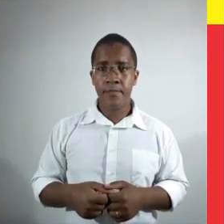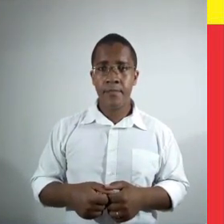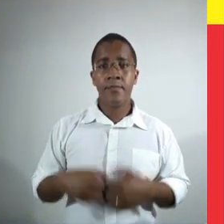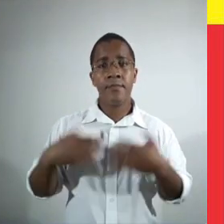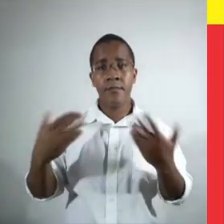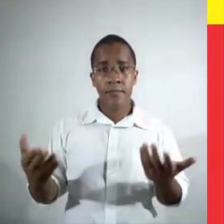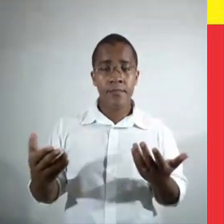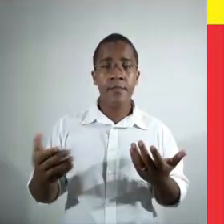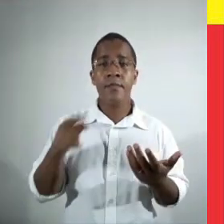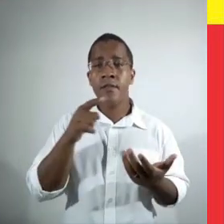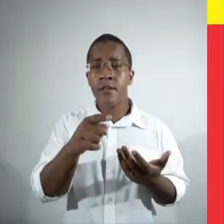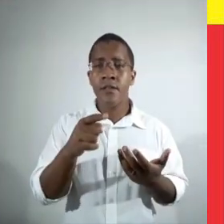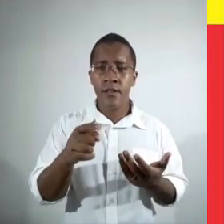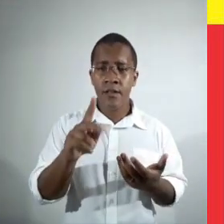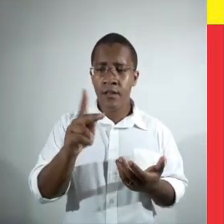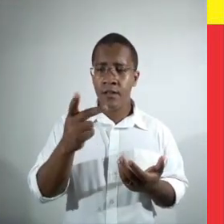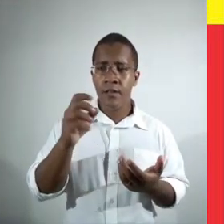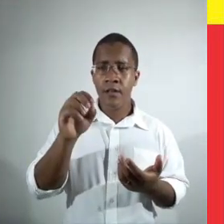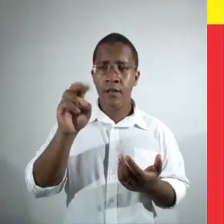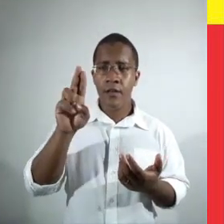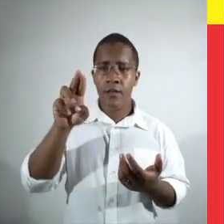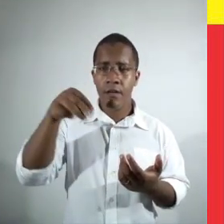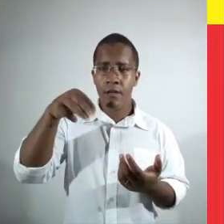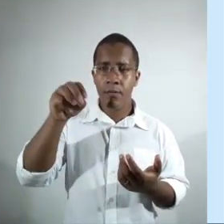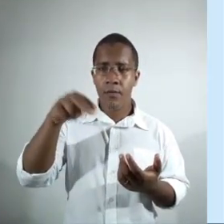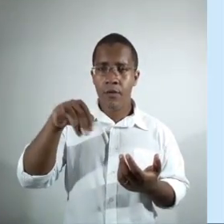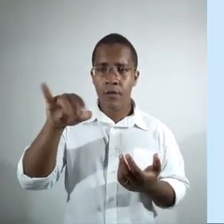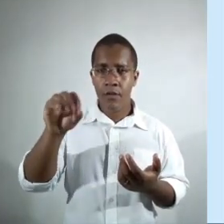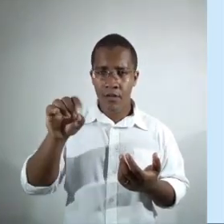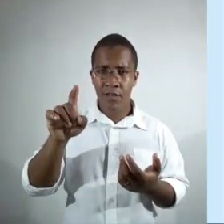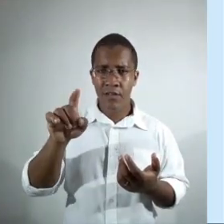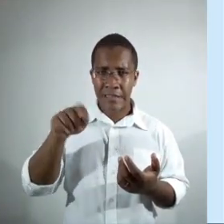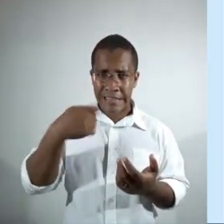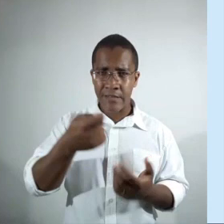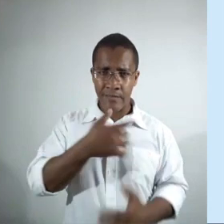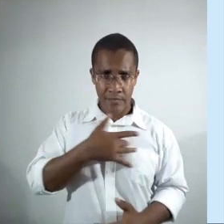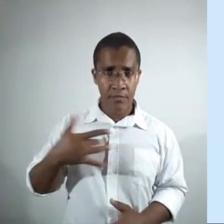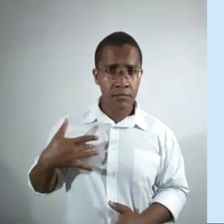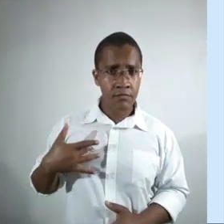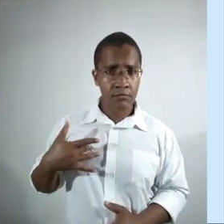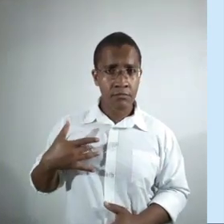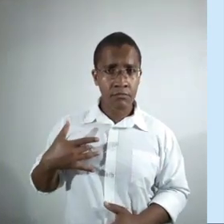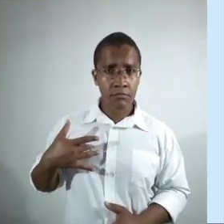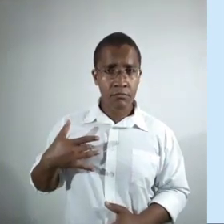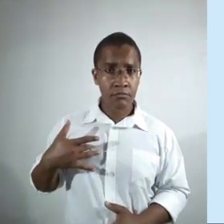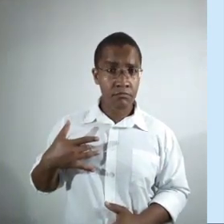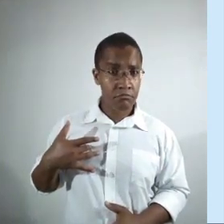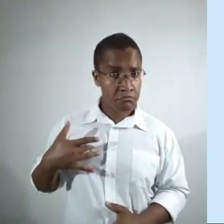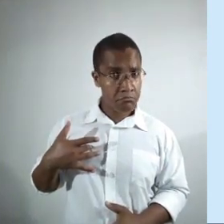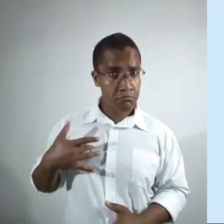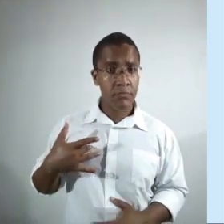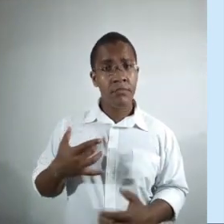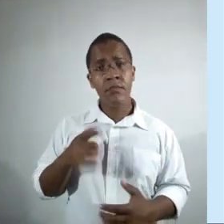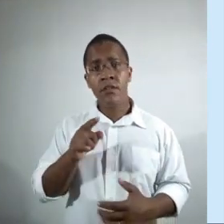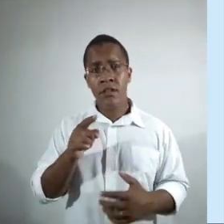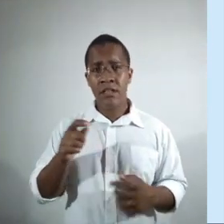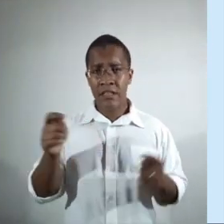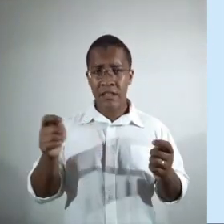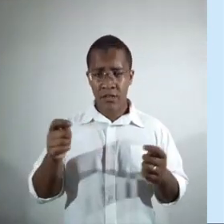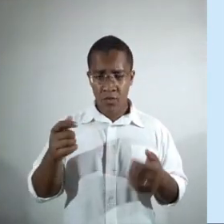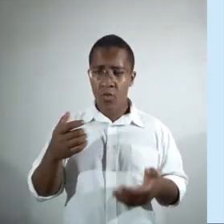vem a pergunta-chave: hormônio é saúde? O que será que tem a ver o hormônio com